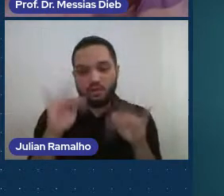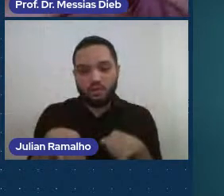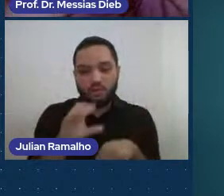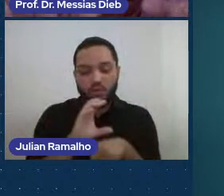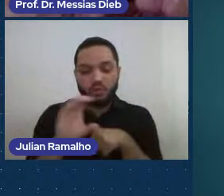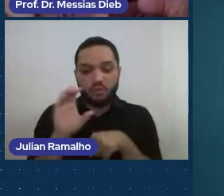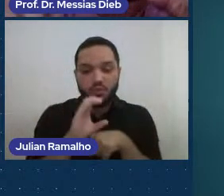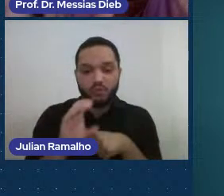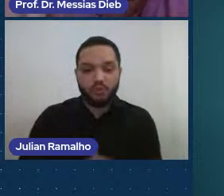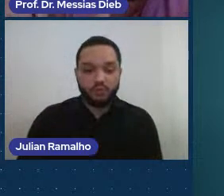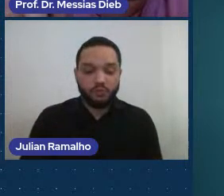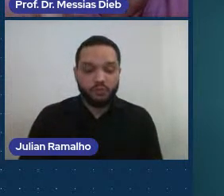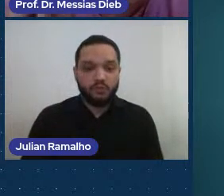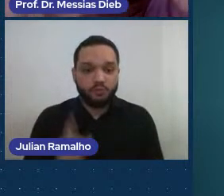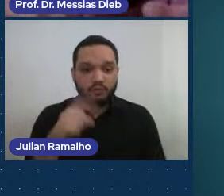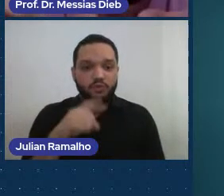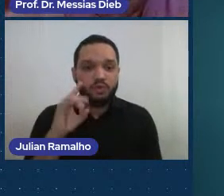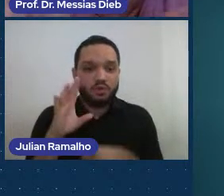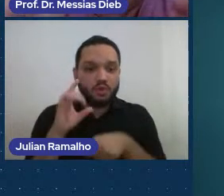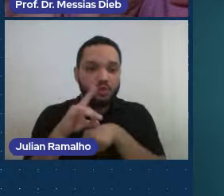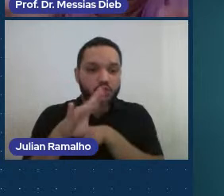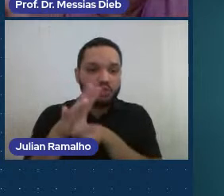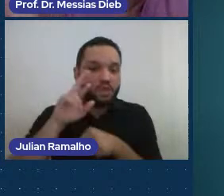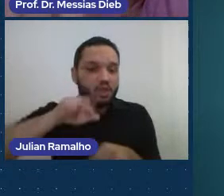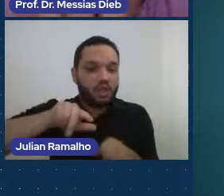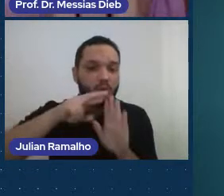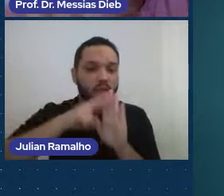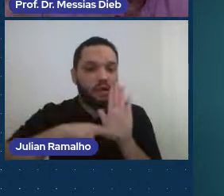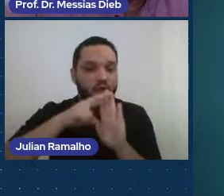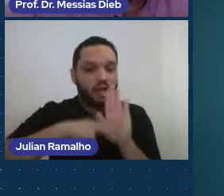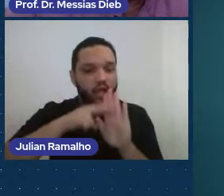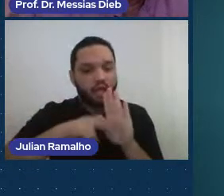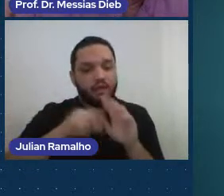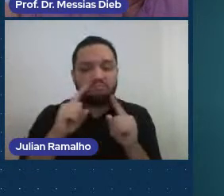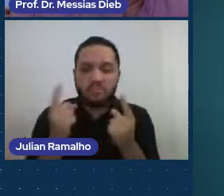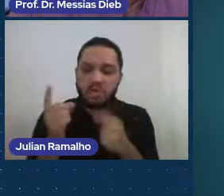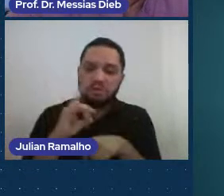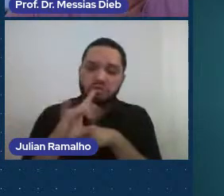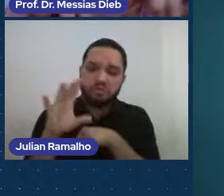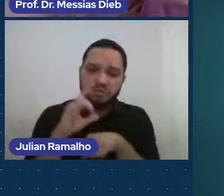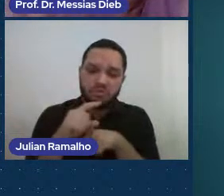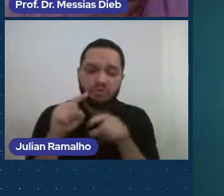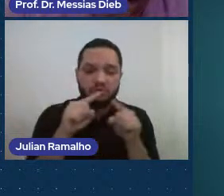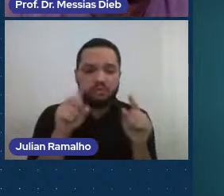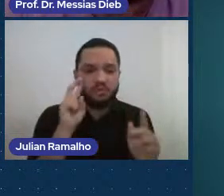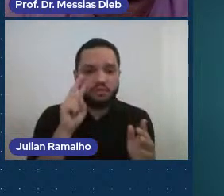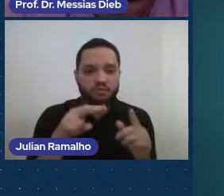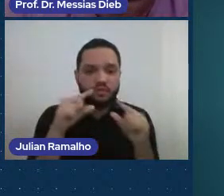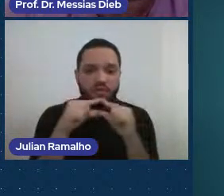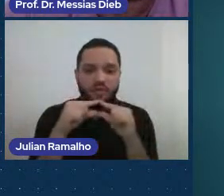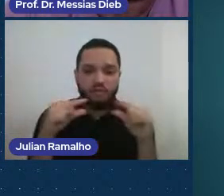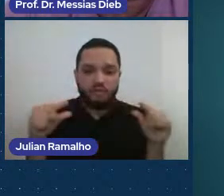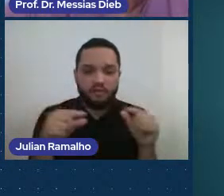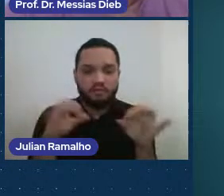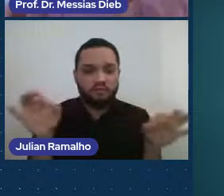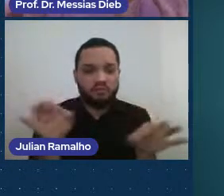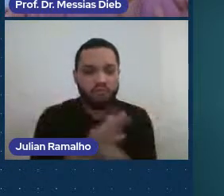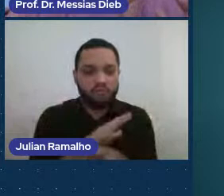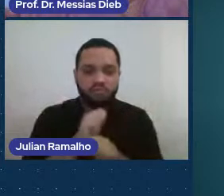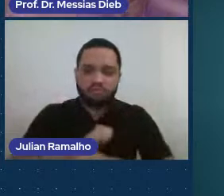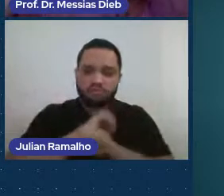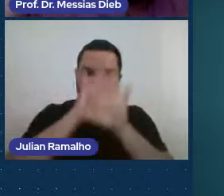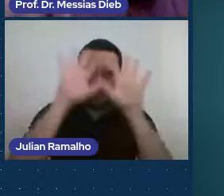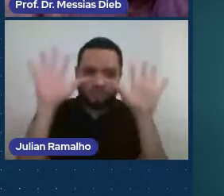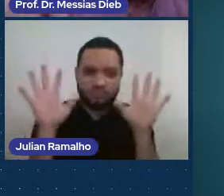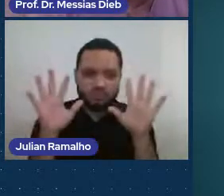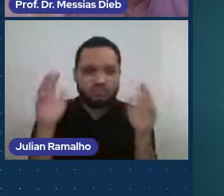Então, isso são dicas, não é regra, mas são dicas. Veja que se você olhar para essa frase, ela está suficientemente clara para eu